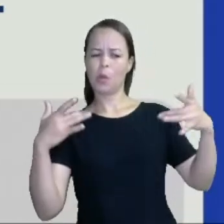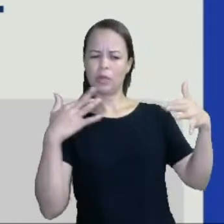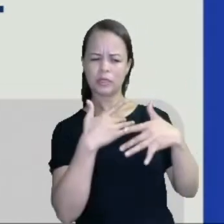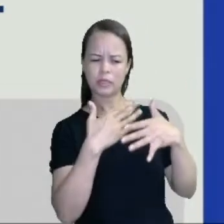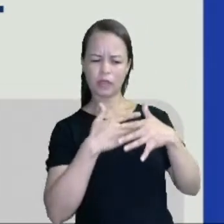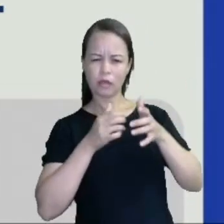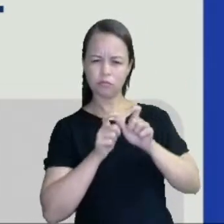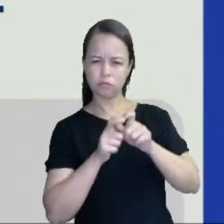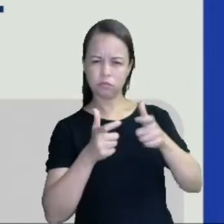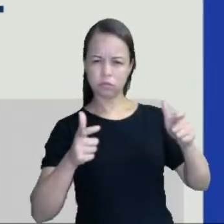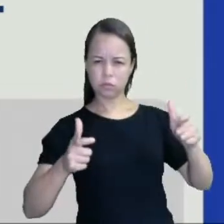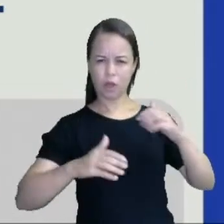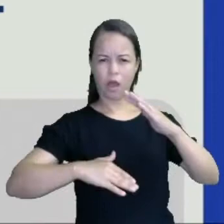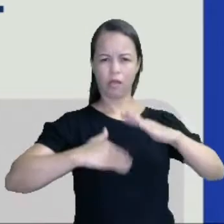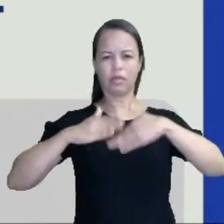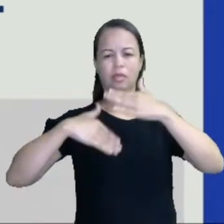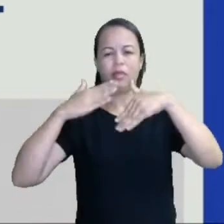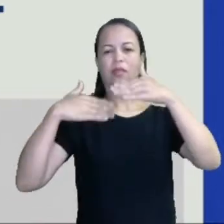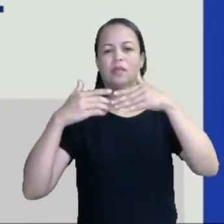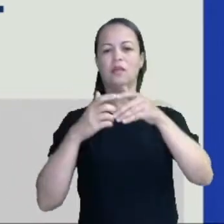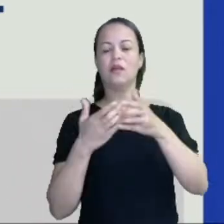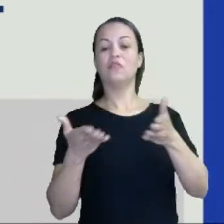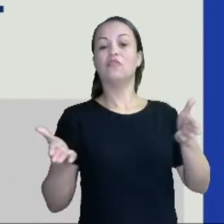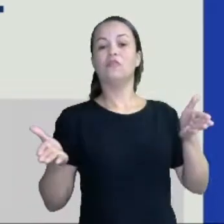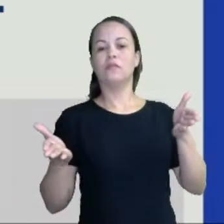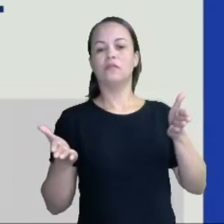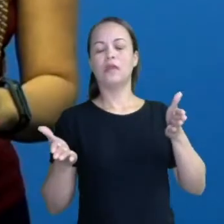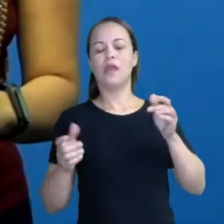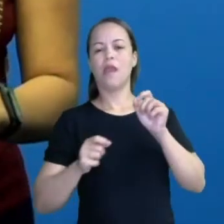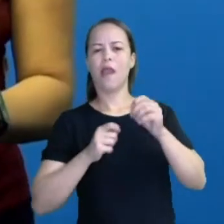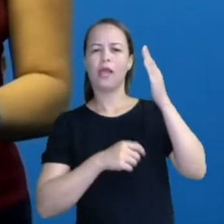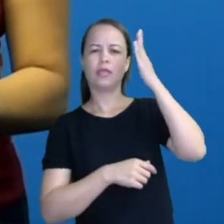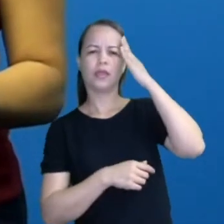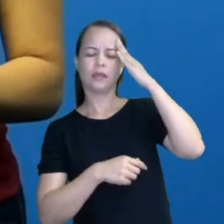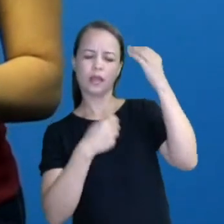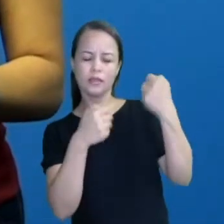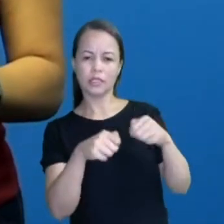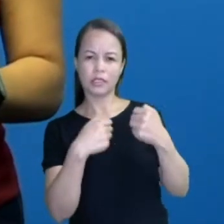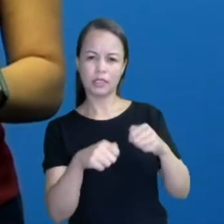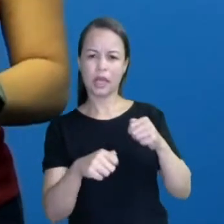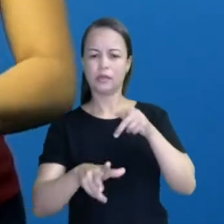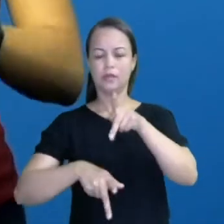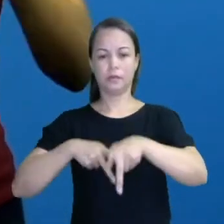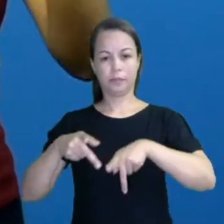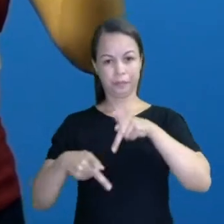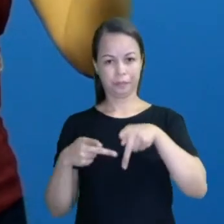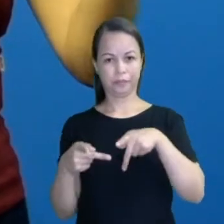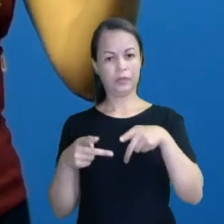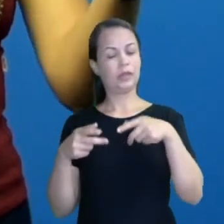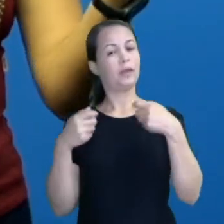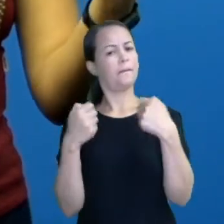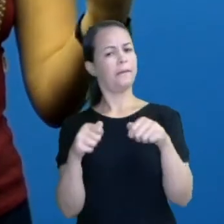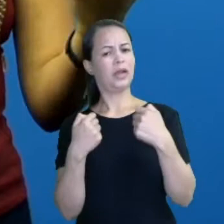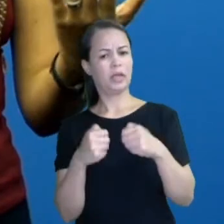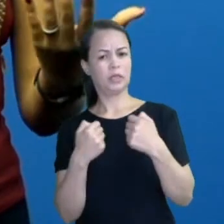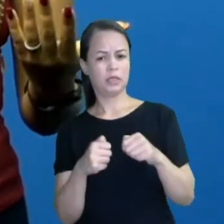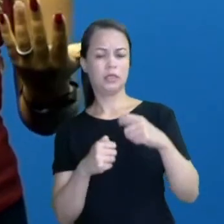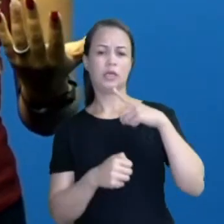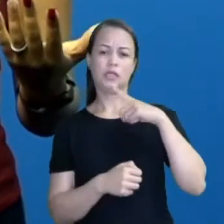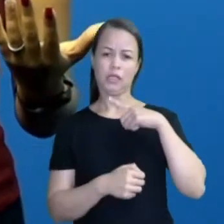caminhar, para ela se desenvolver, para ela atender às necessidades daquela população, ela precisa se ter